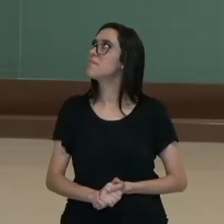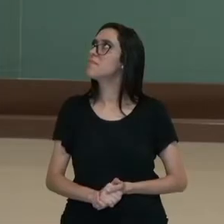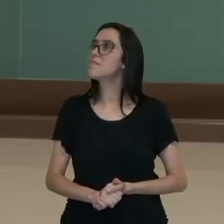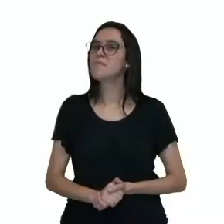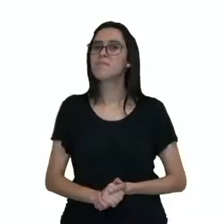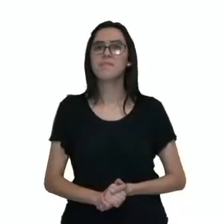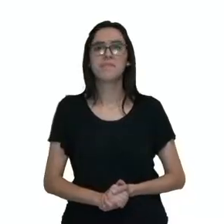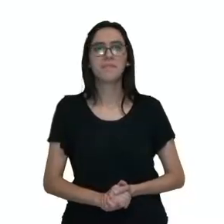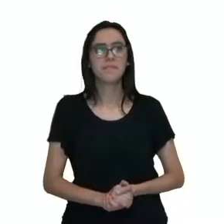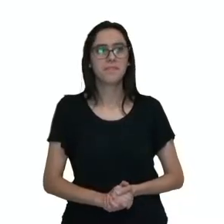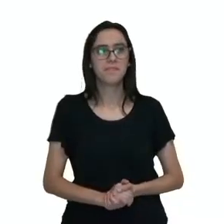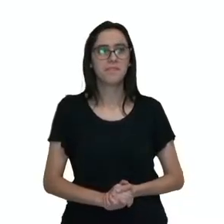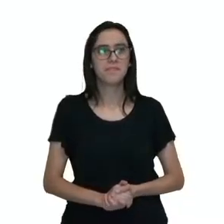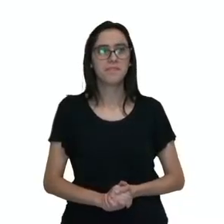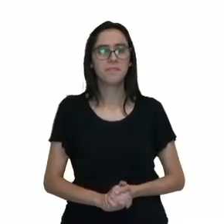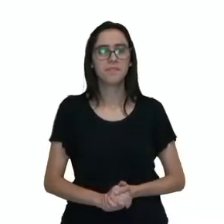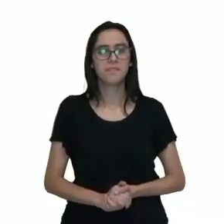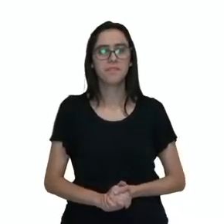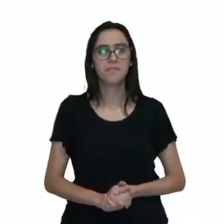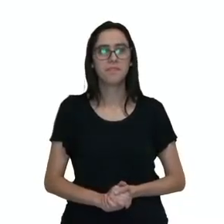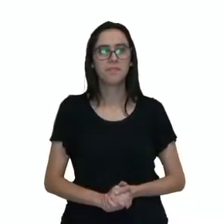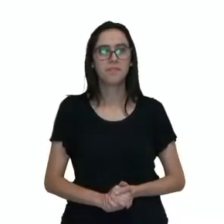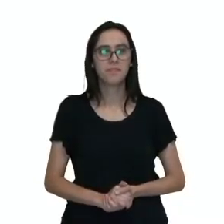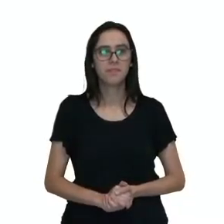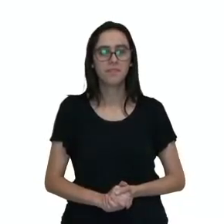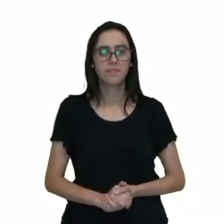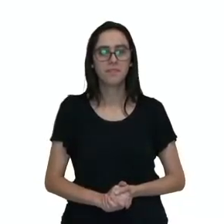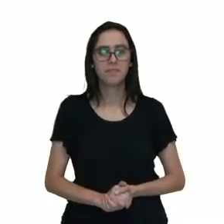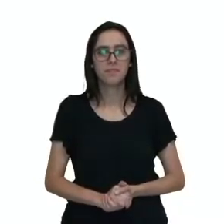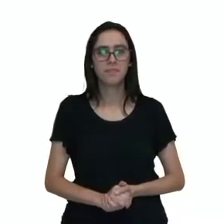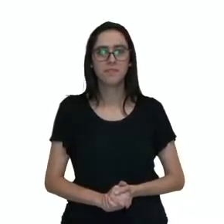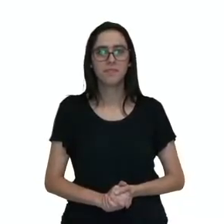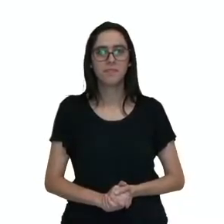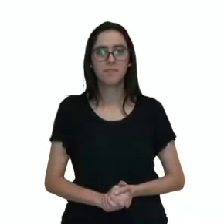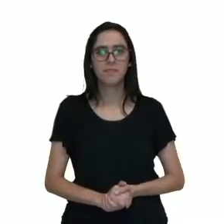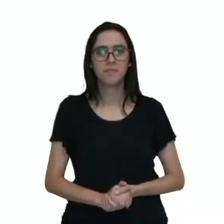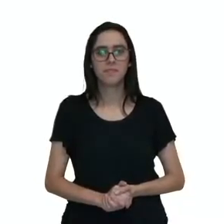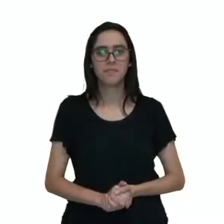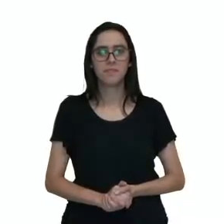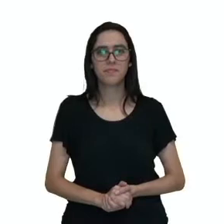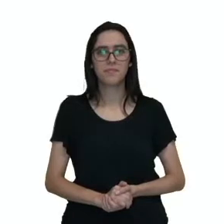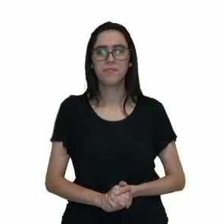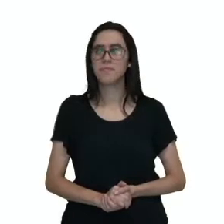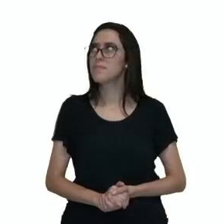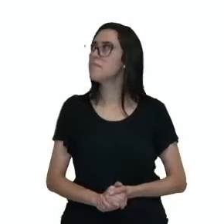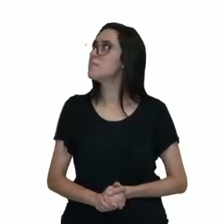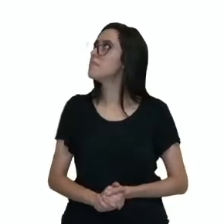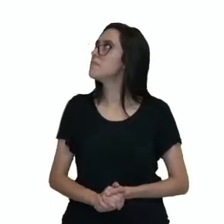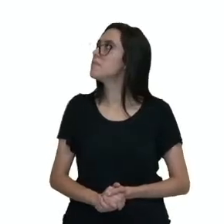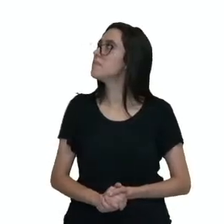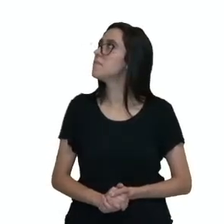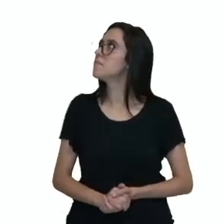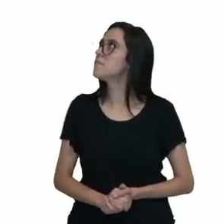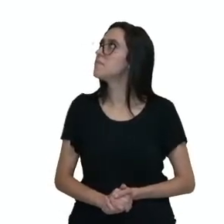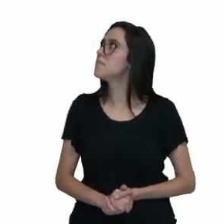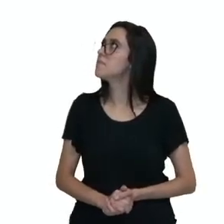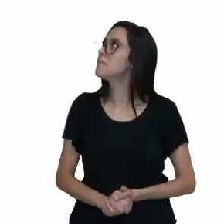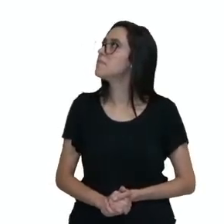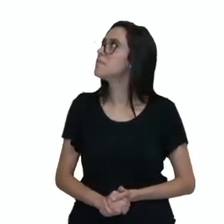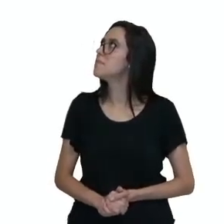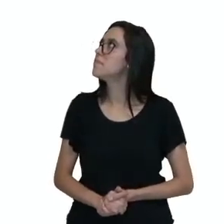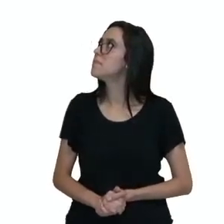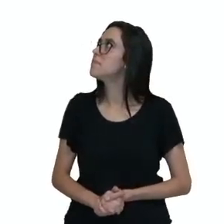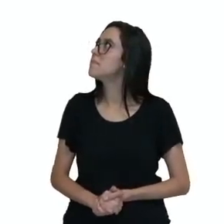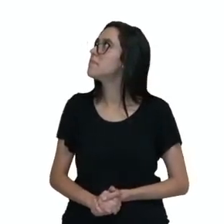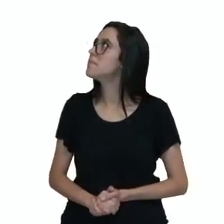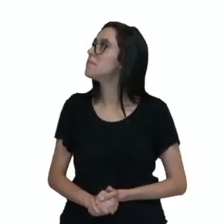esperar, desear, dar-se cuenta ou tomar consciência, pensar sobre lo que funciona e